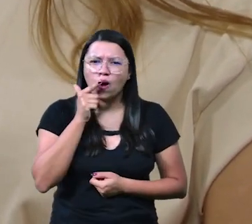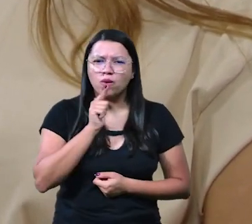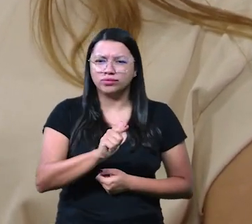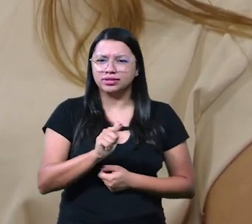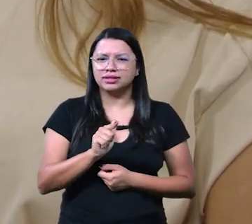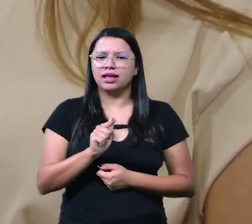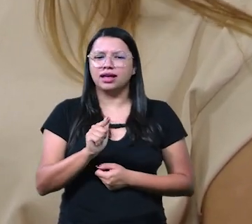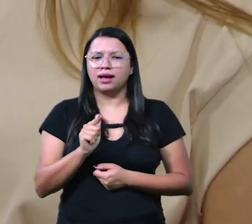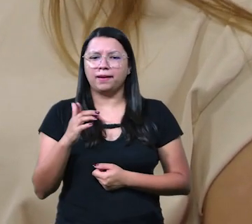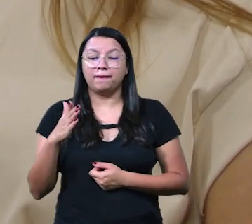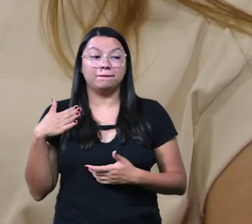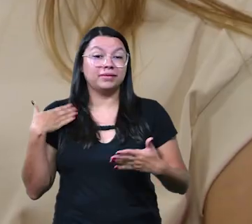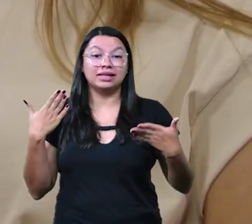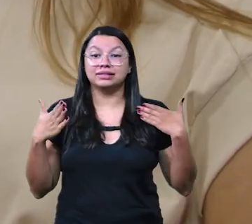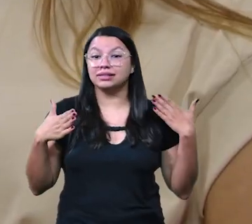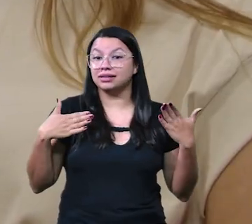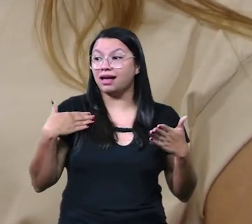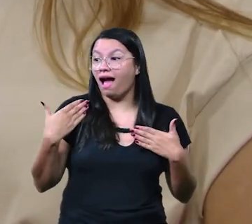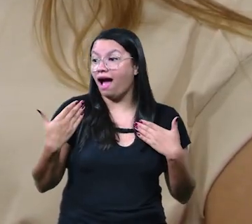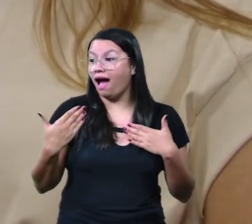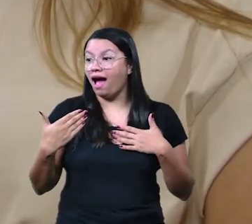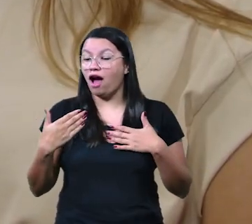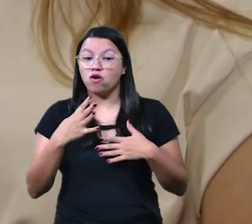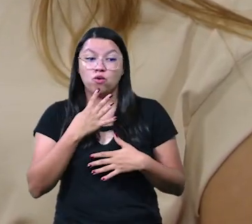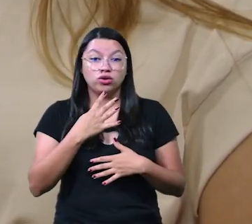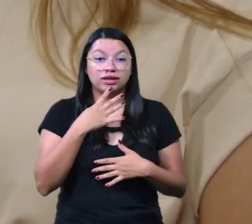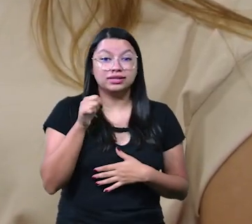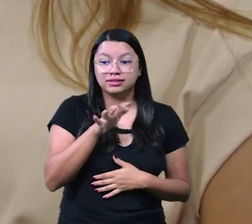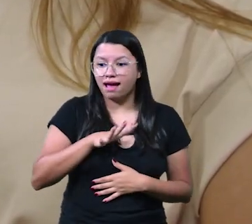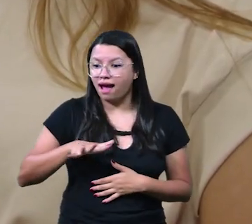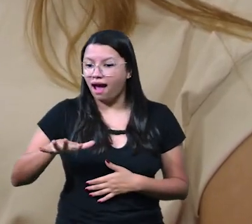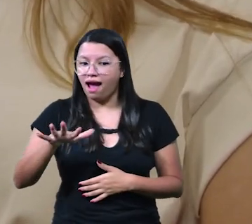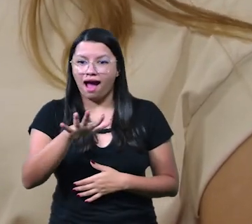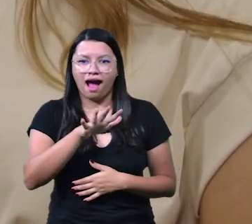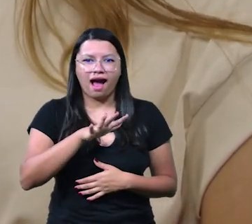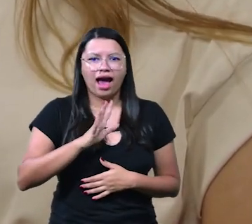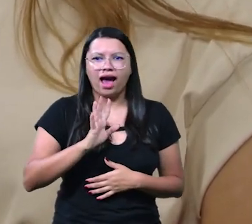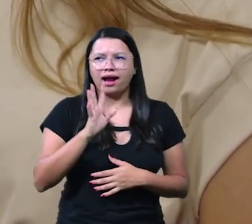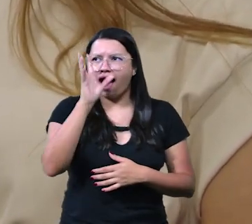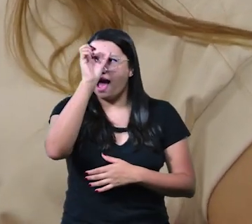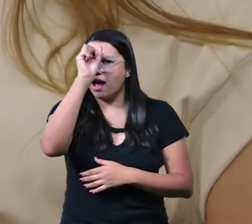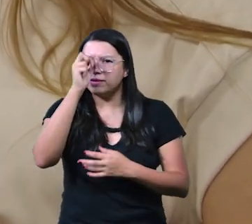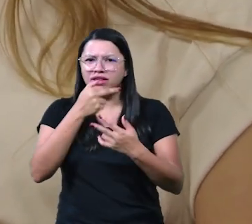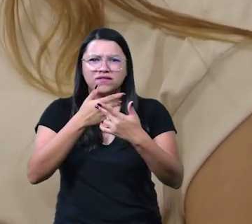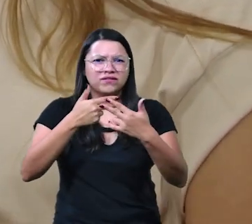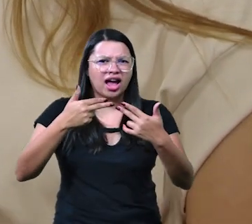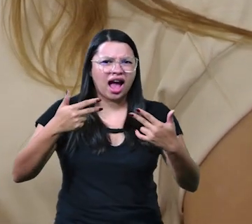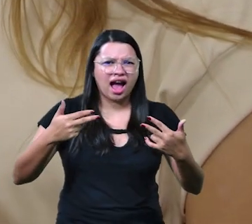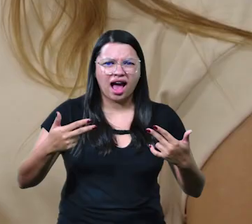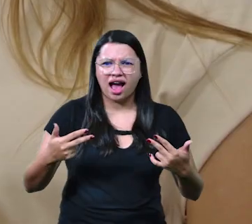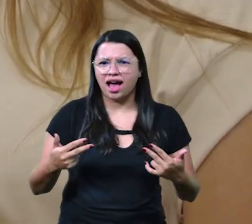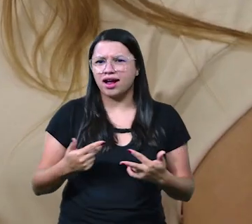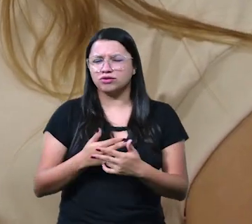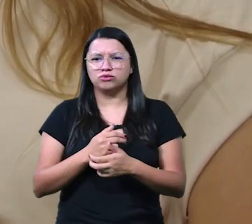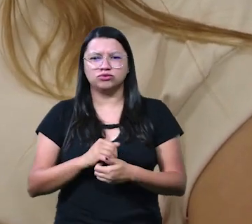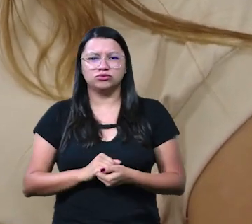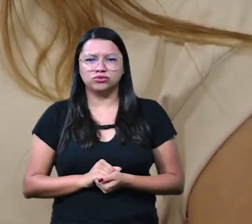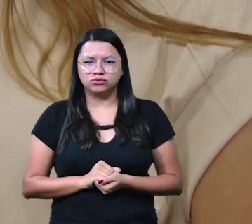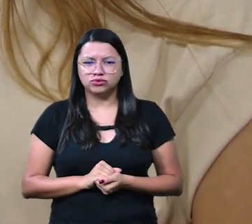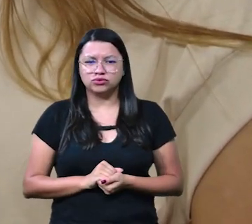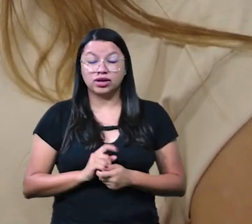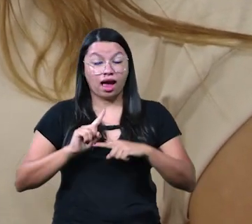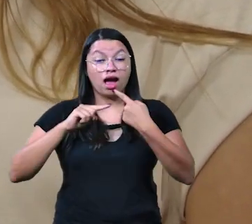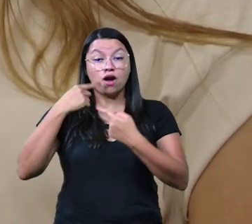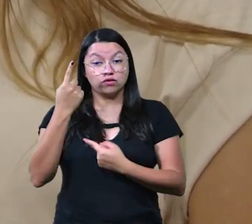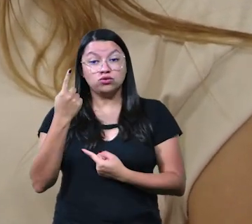passear, se movimentar em diversos setores, né, aprender sobre diversas coisas. E como eu falei,